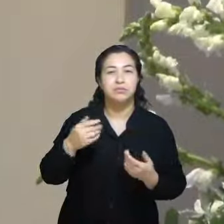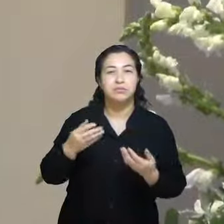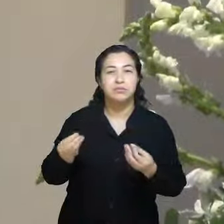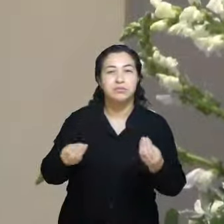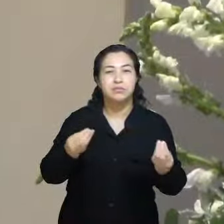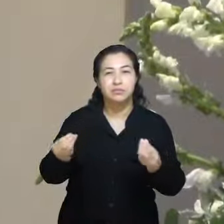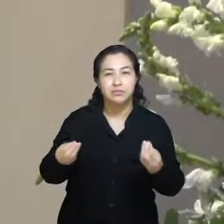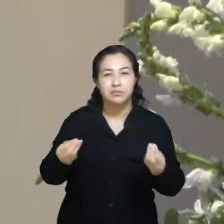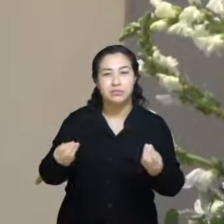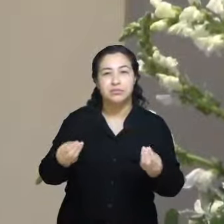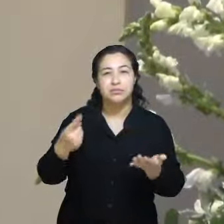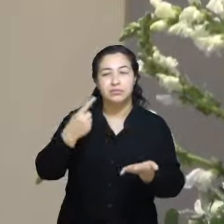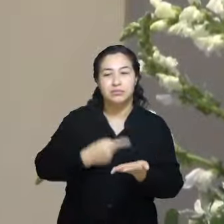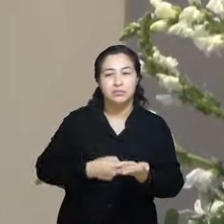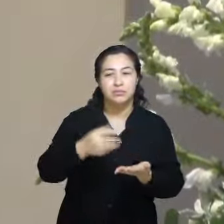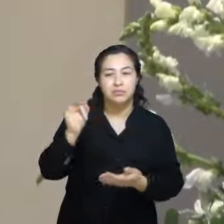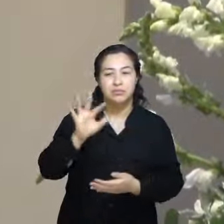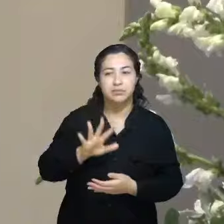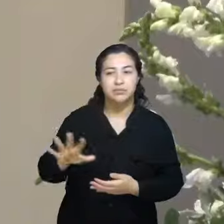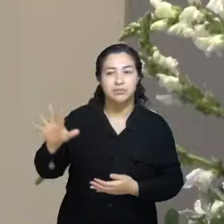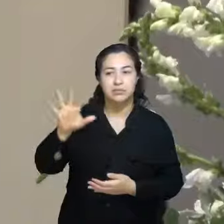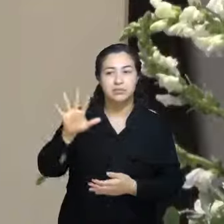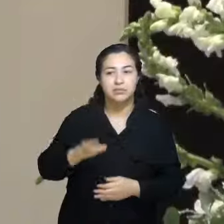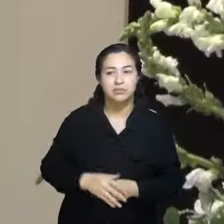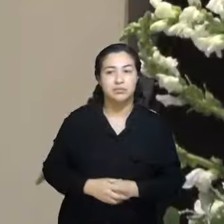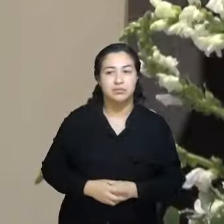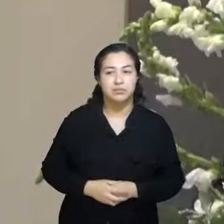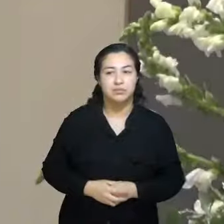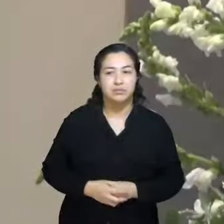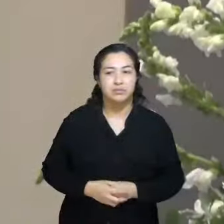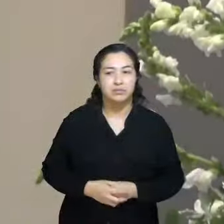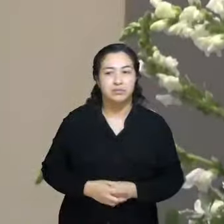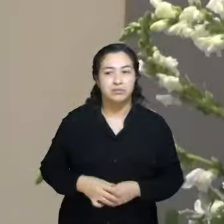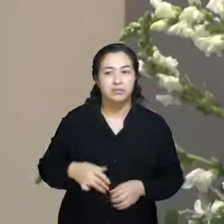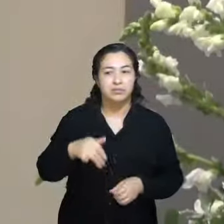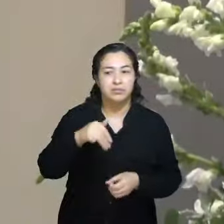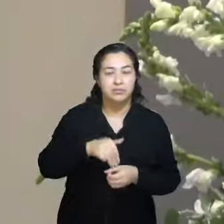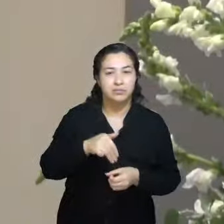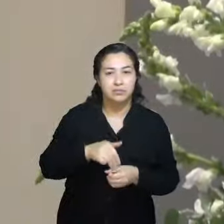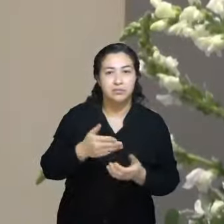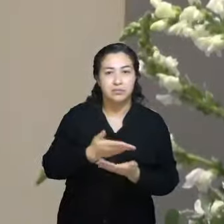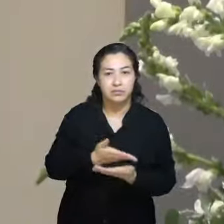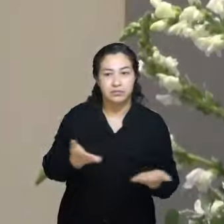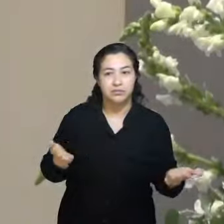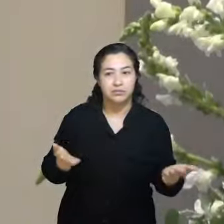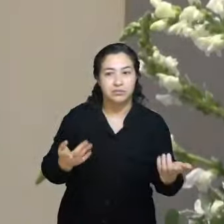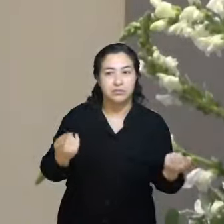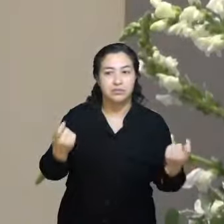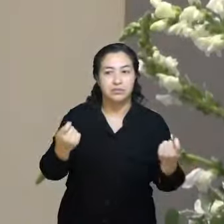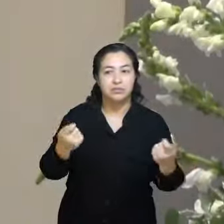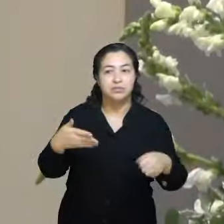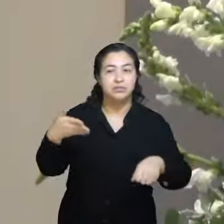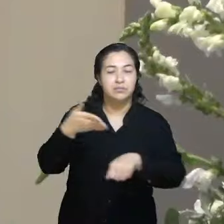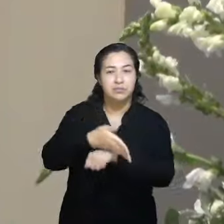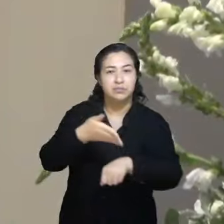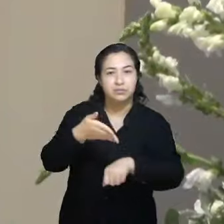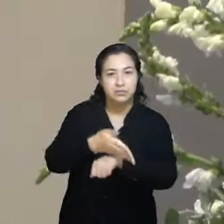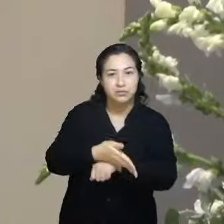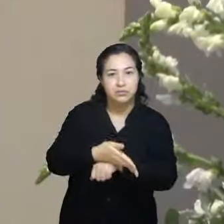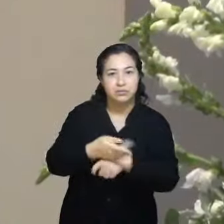nosso pacto federativo podendo vir a ser o município ressuscitado o grande protagonista dessa